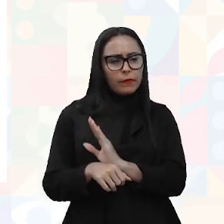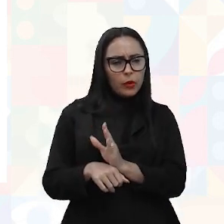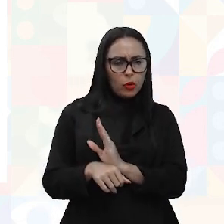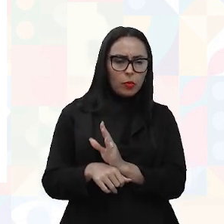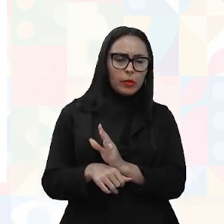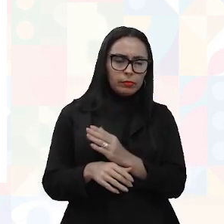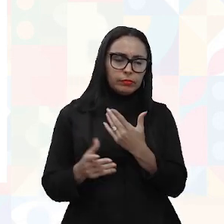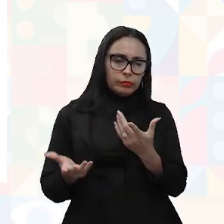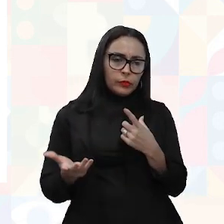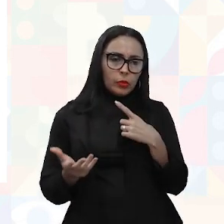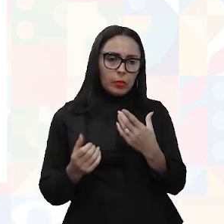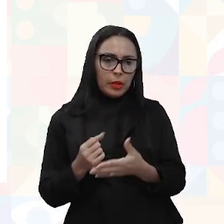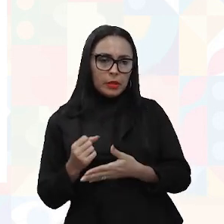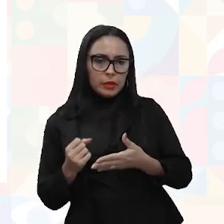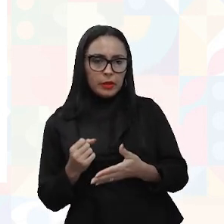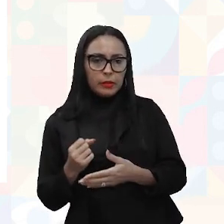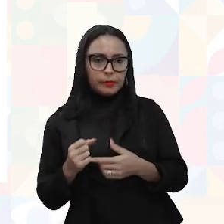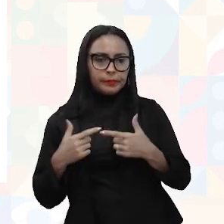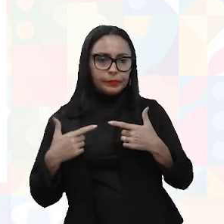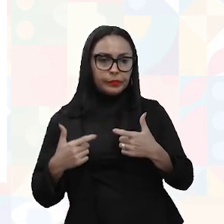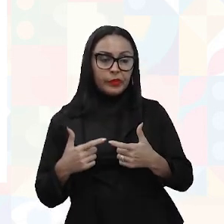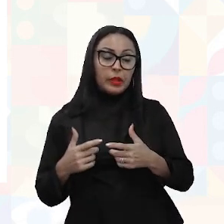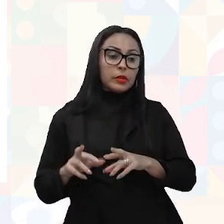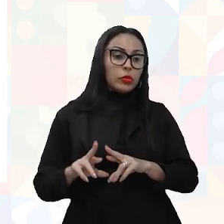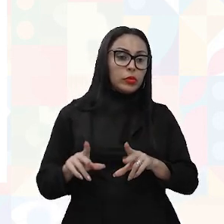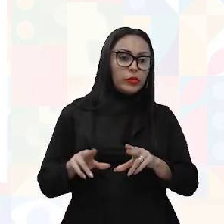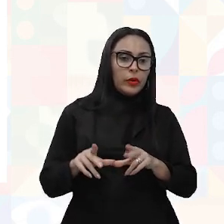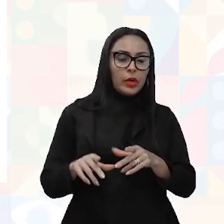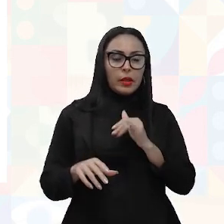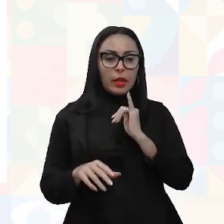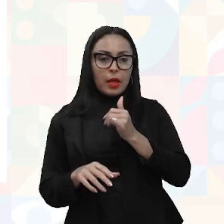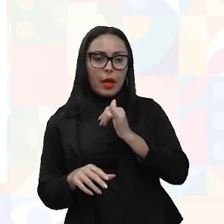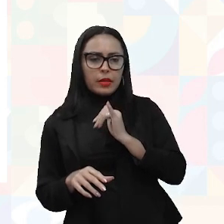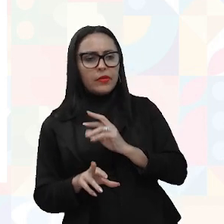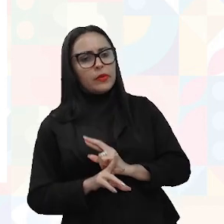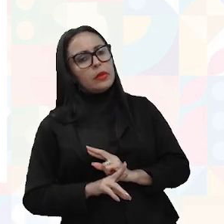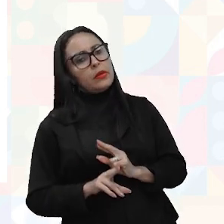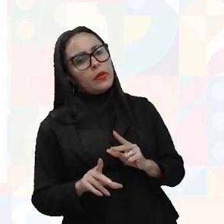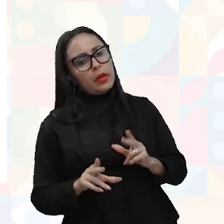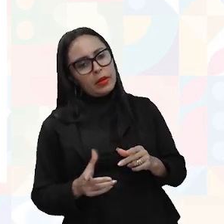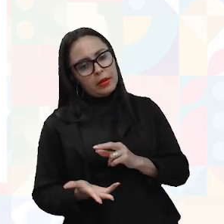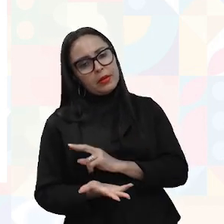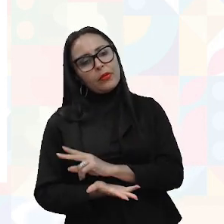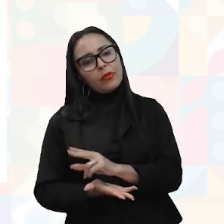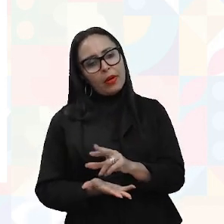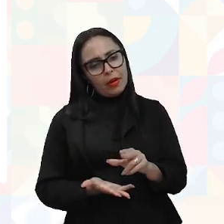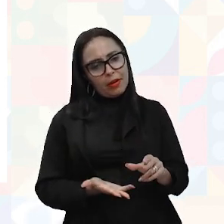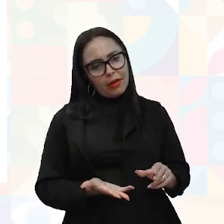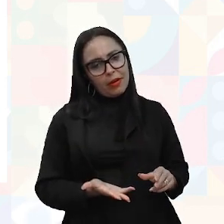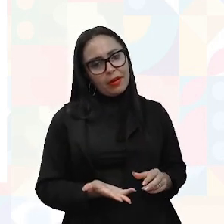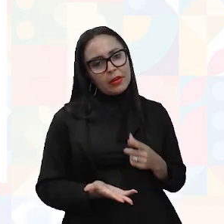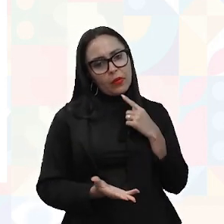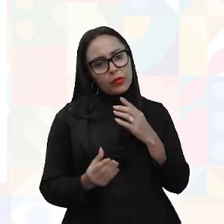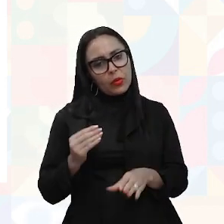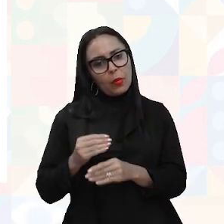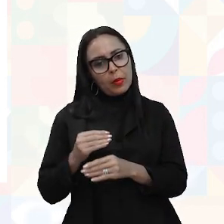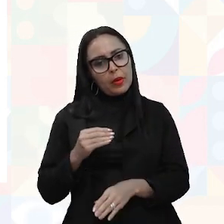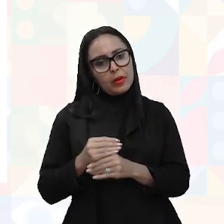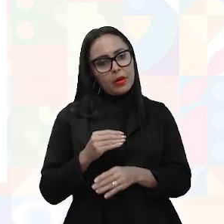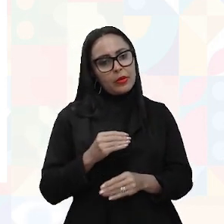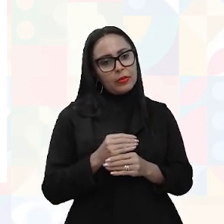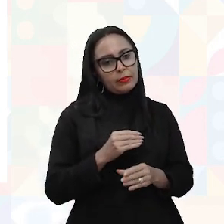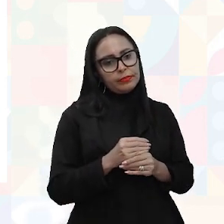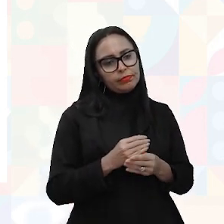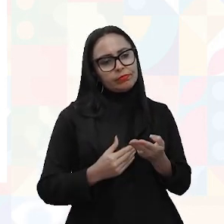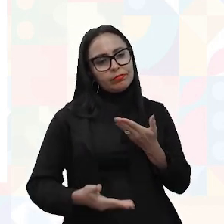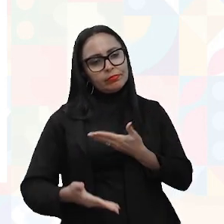Mortal Kombat, eles são diferentes. A narrativa do jogo é diferente. São vários jogos, então as narrativas vão se complementando, vão se